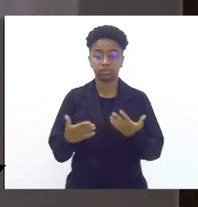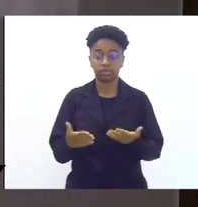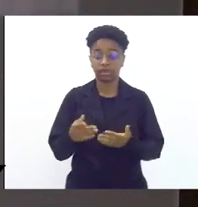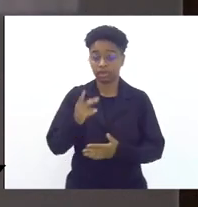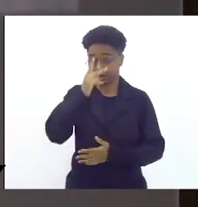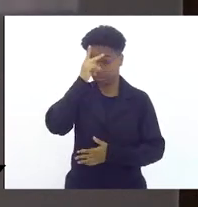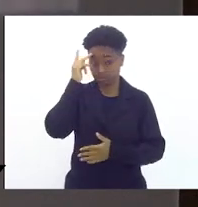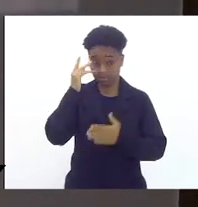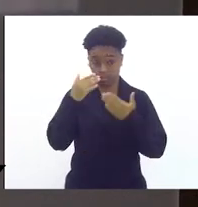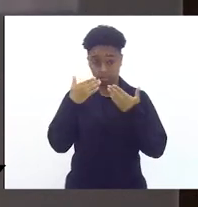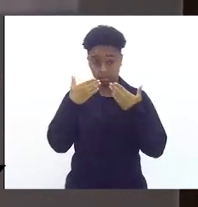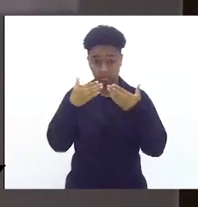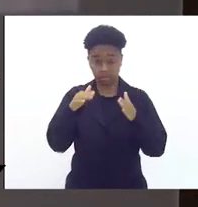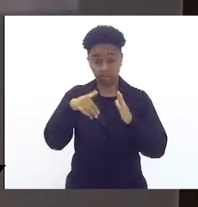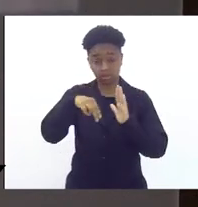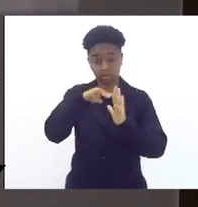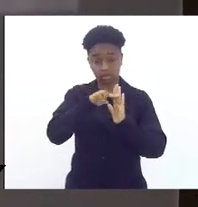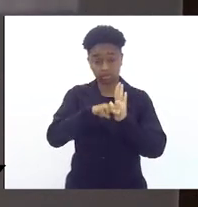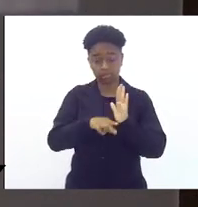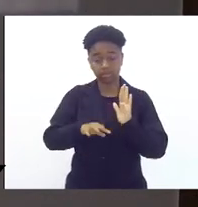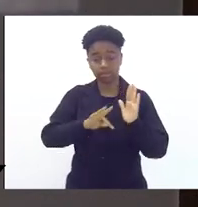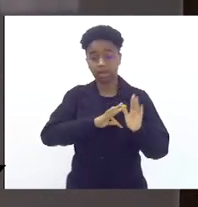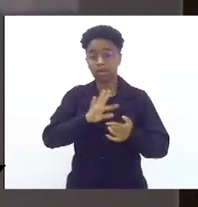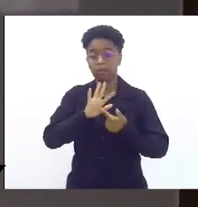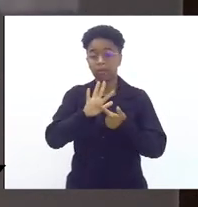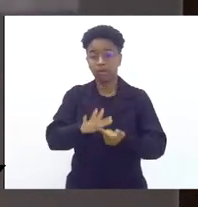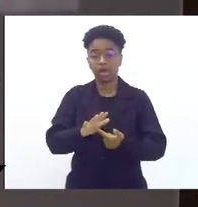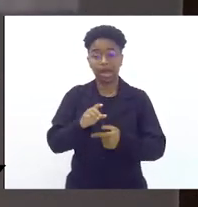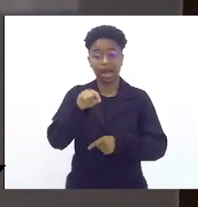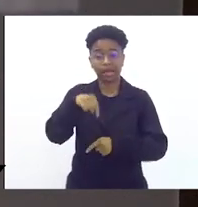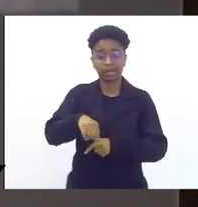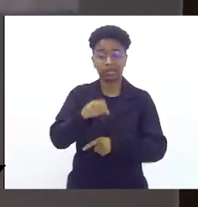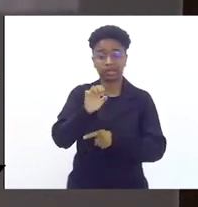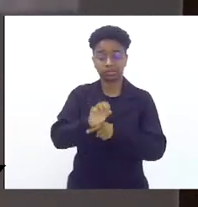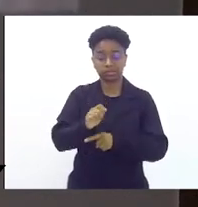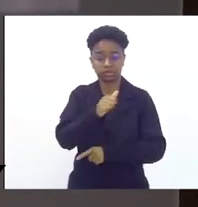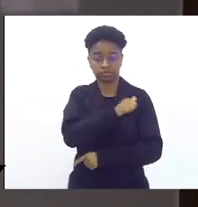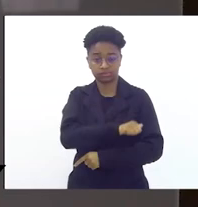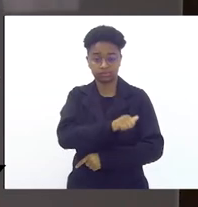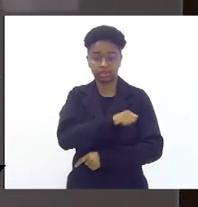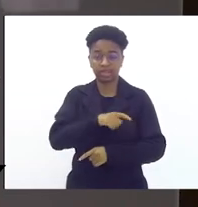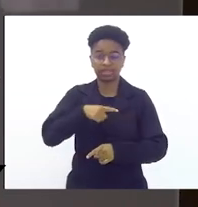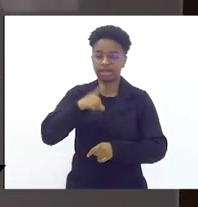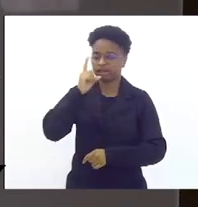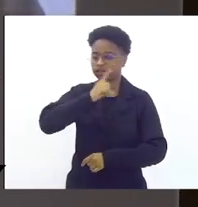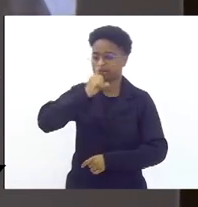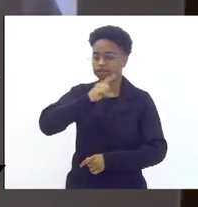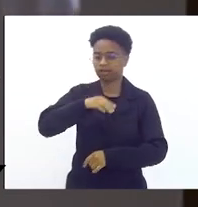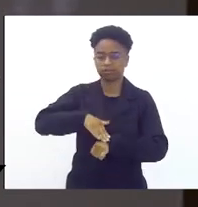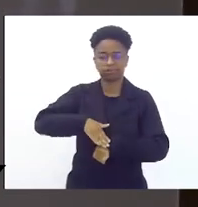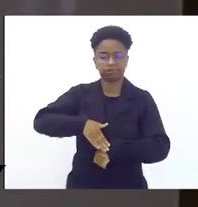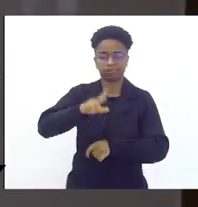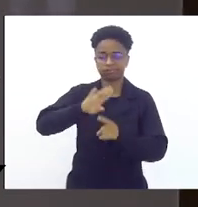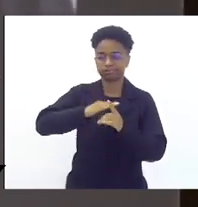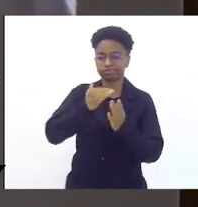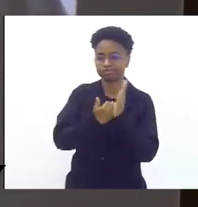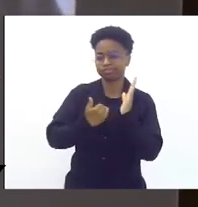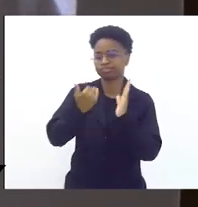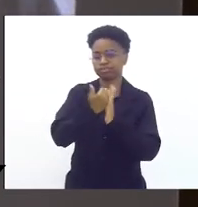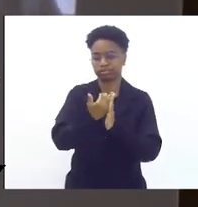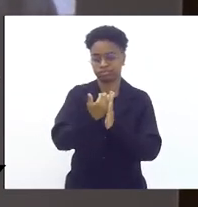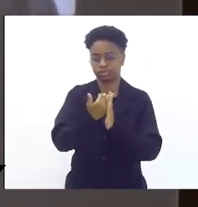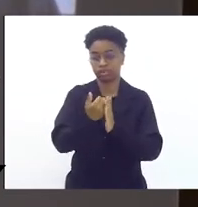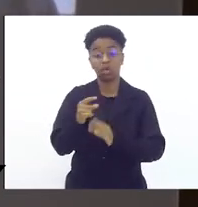que o Estado do Rio de Janeiro é o estado que mais erra é mais falha nesse tipo de procedimento o uso do reconhecimento